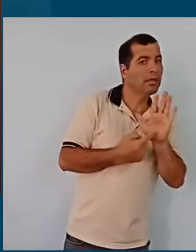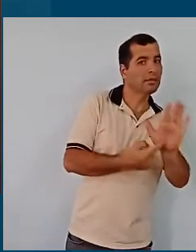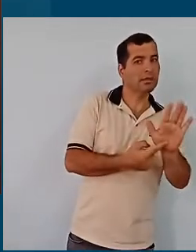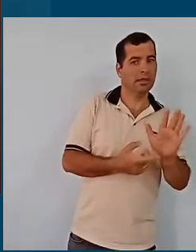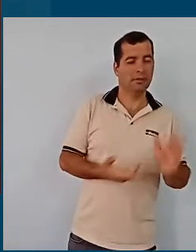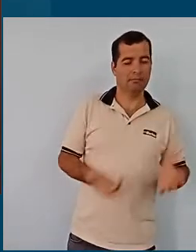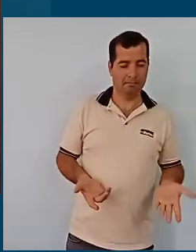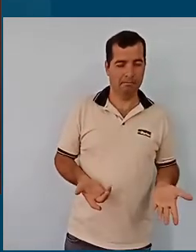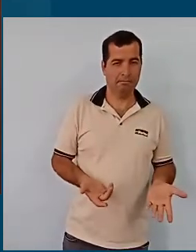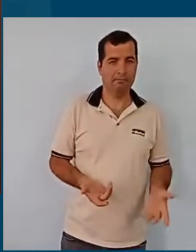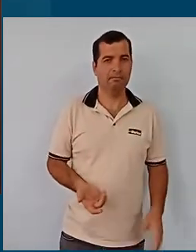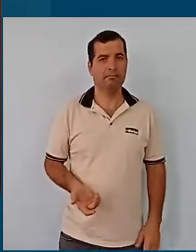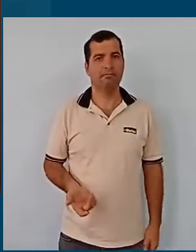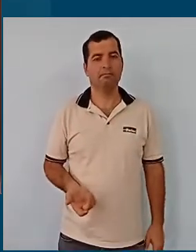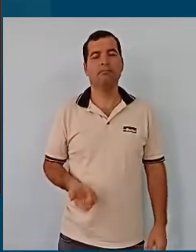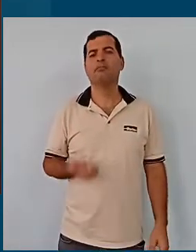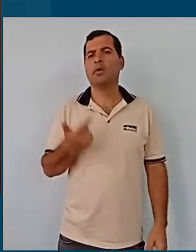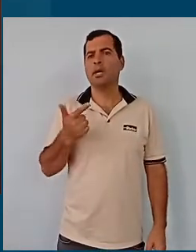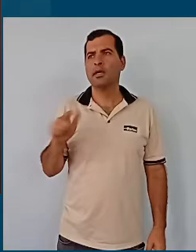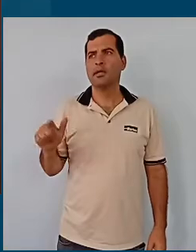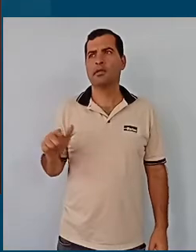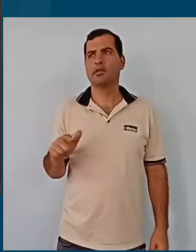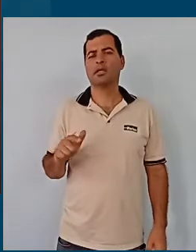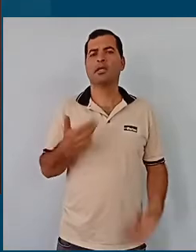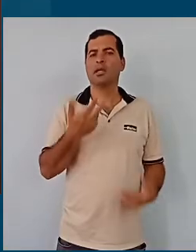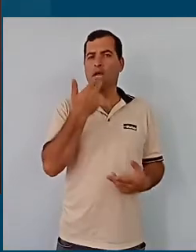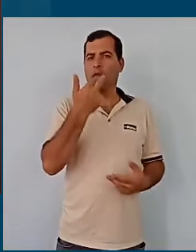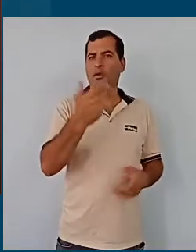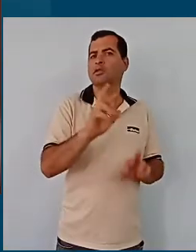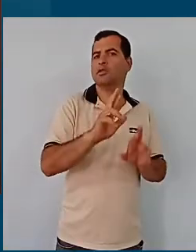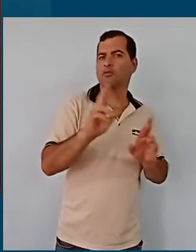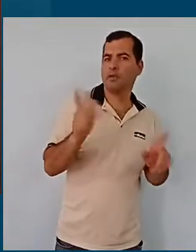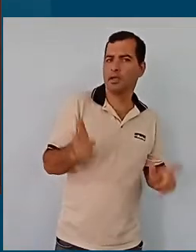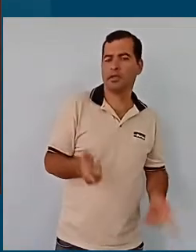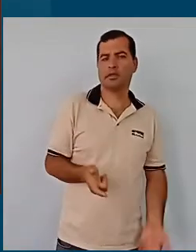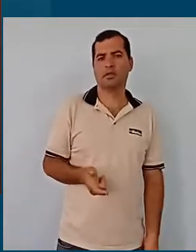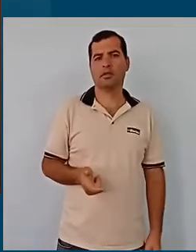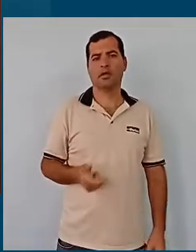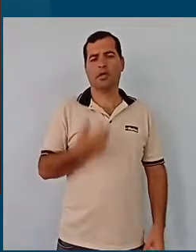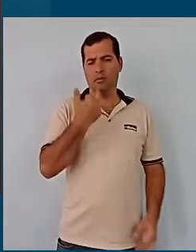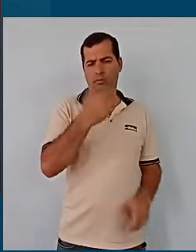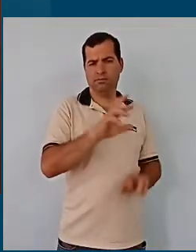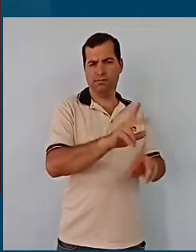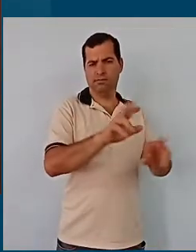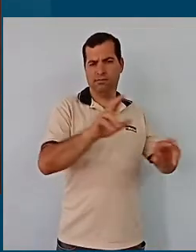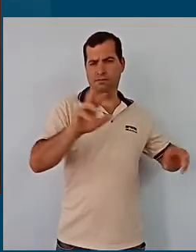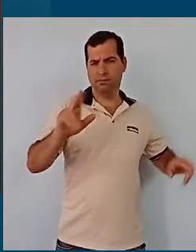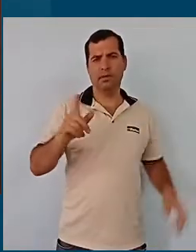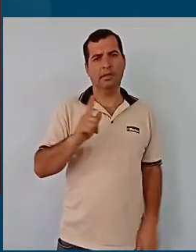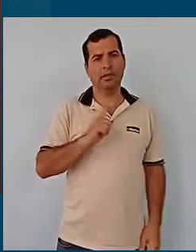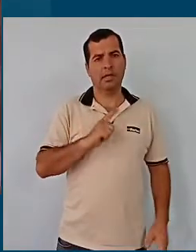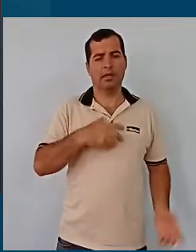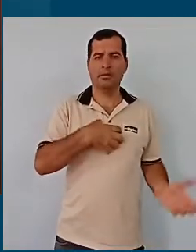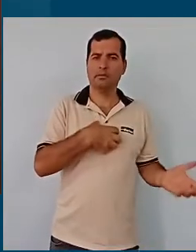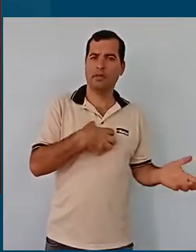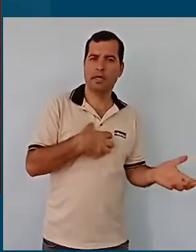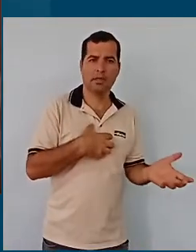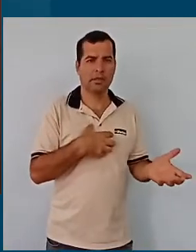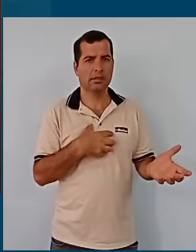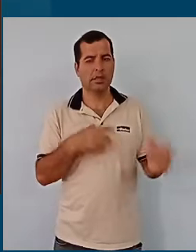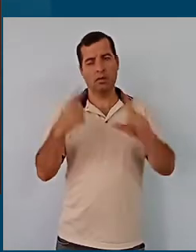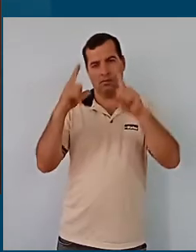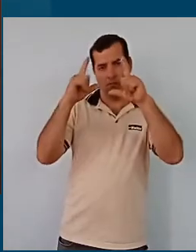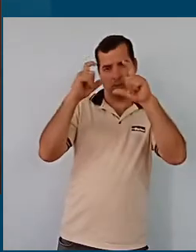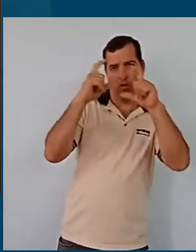né? As diferentes linguagens, as múltiplas linguagens, a dança, a